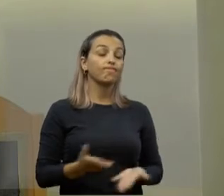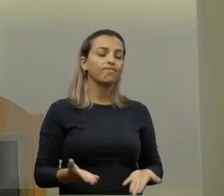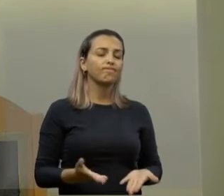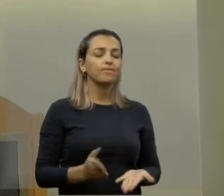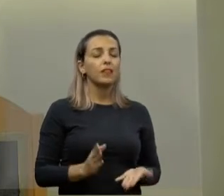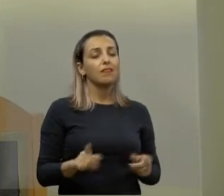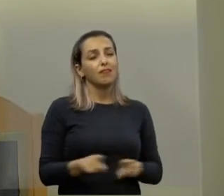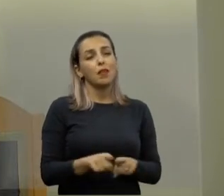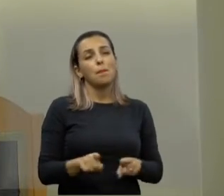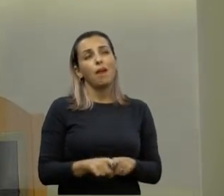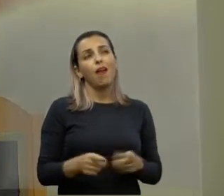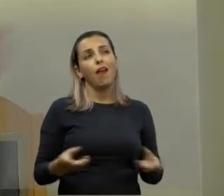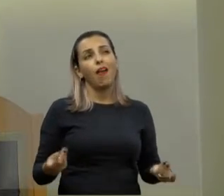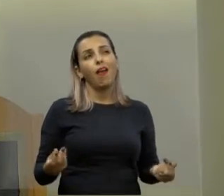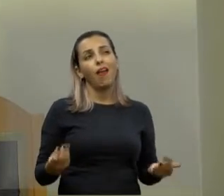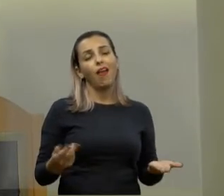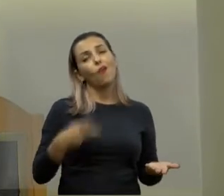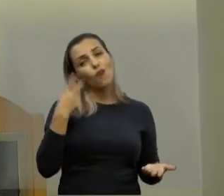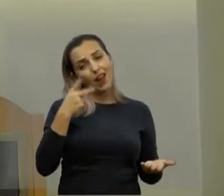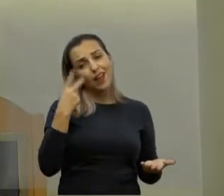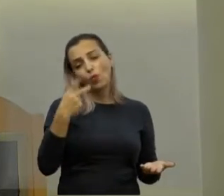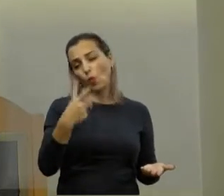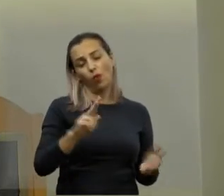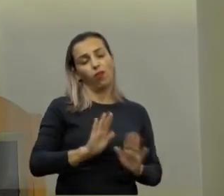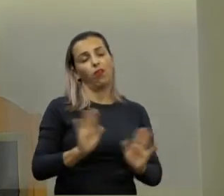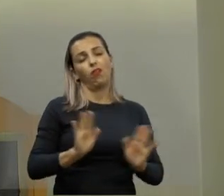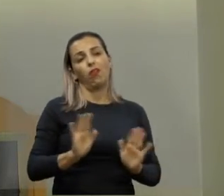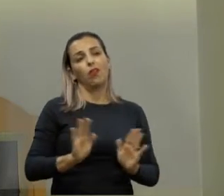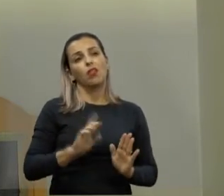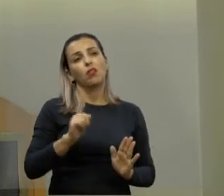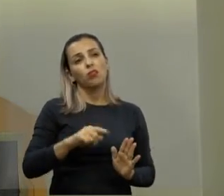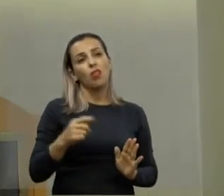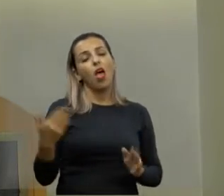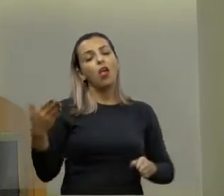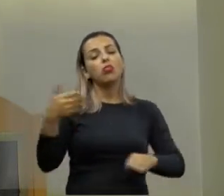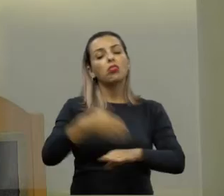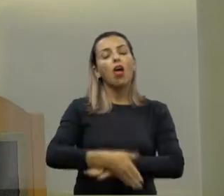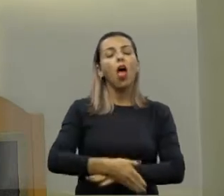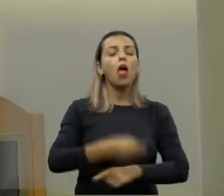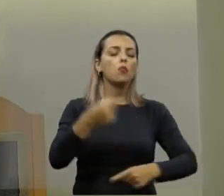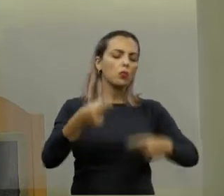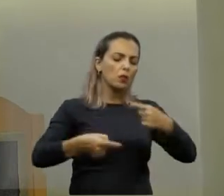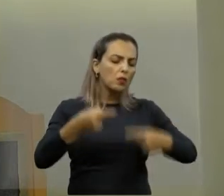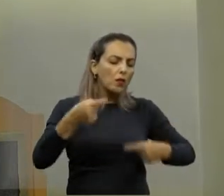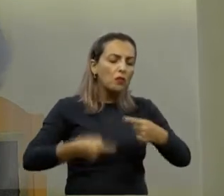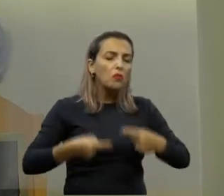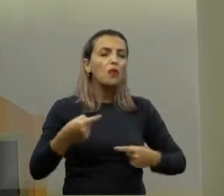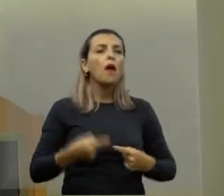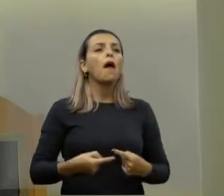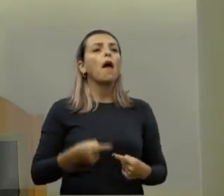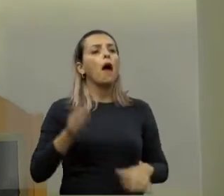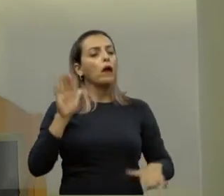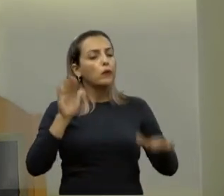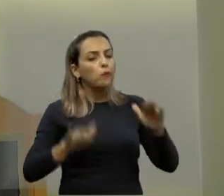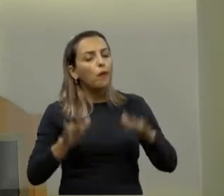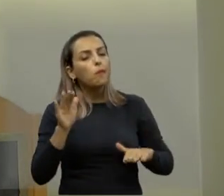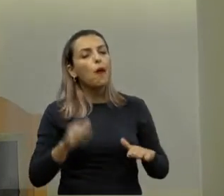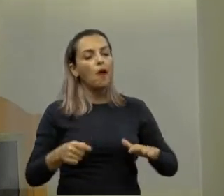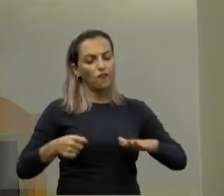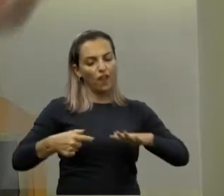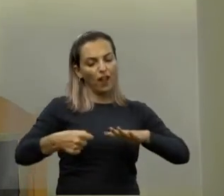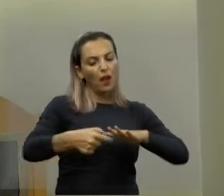aí depois não não os vereadores aqui não tô falando criador aqui tem que vir ele tem que discutir as vezes ele faz